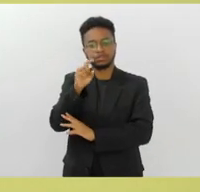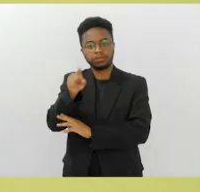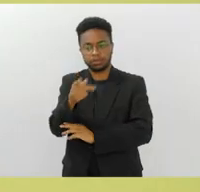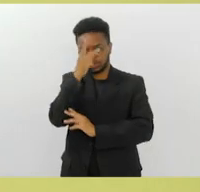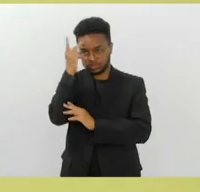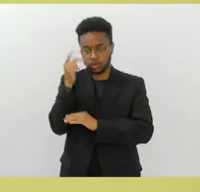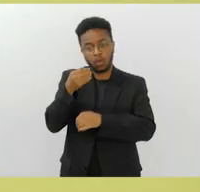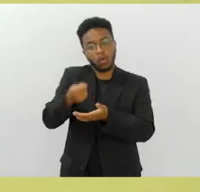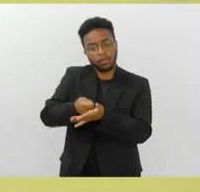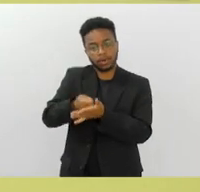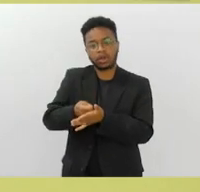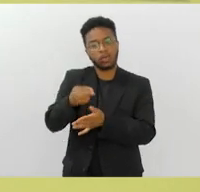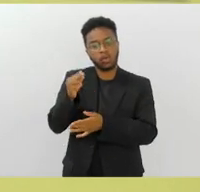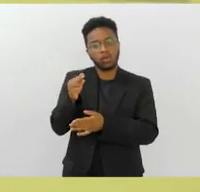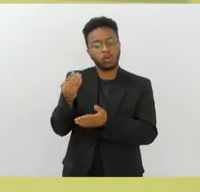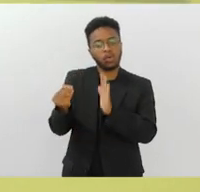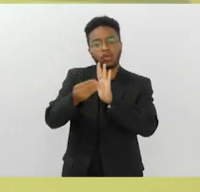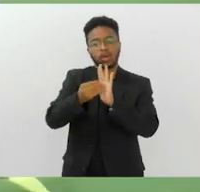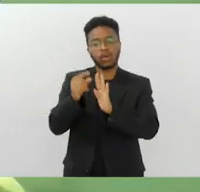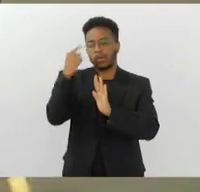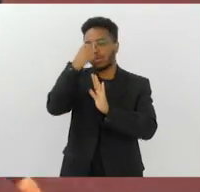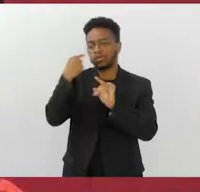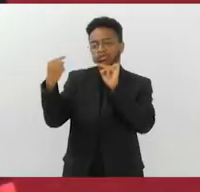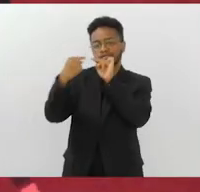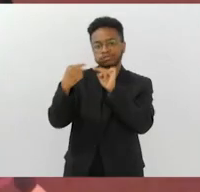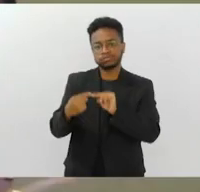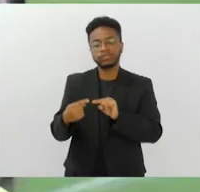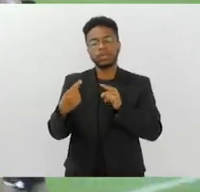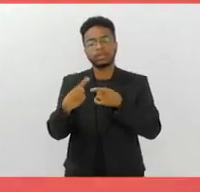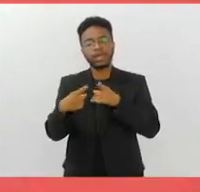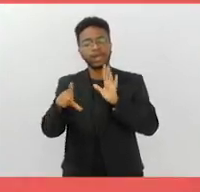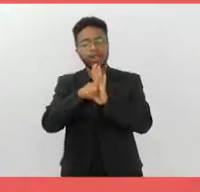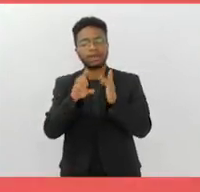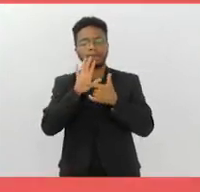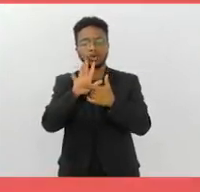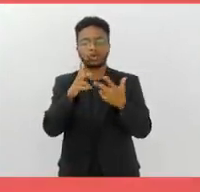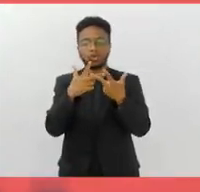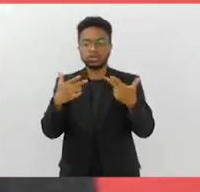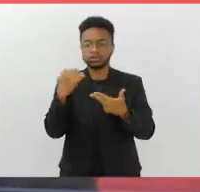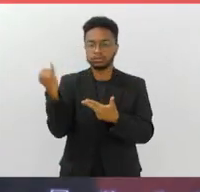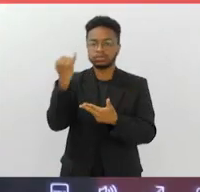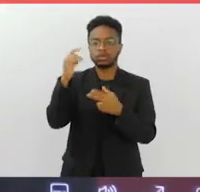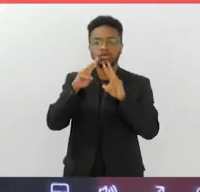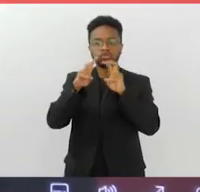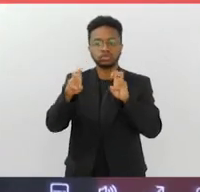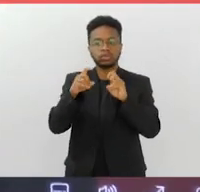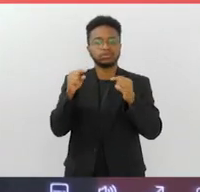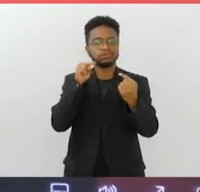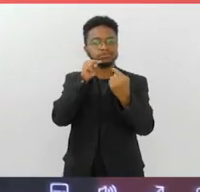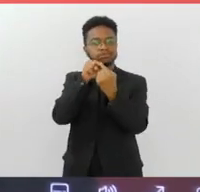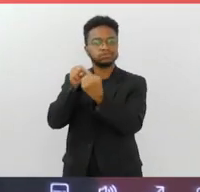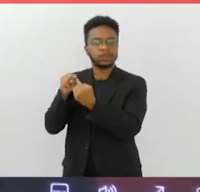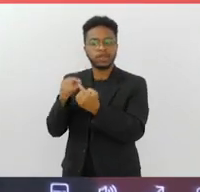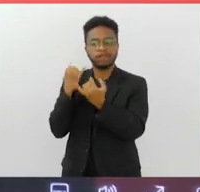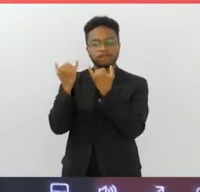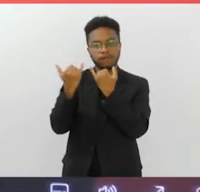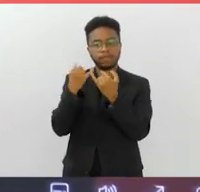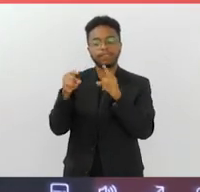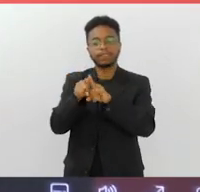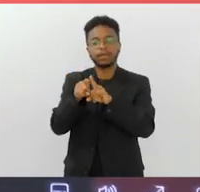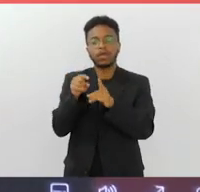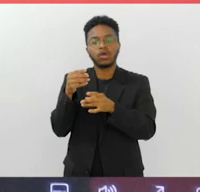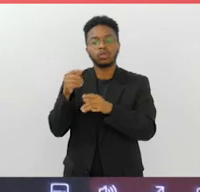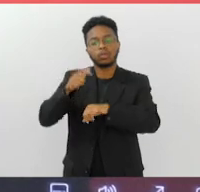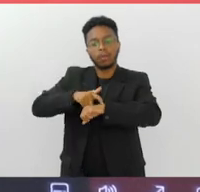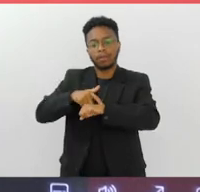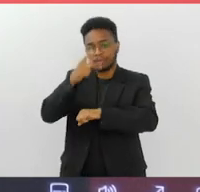adotar reconhecimento facial essa lei levanta questões importantes sobre a daica e a vigilância no futebol quando o torcedor